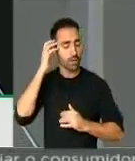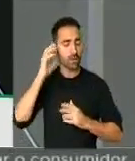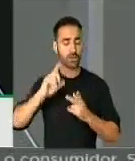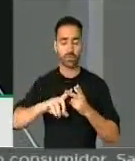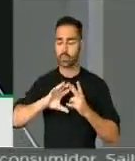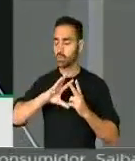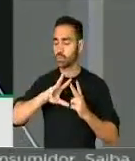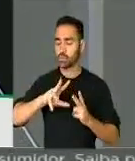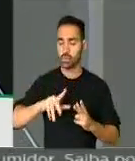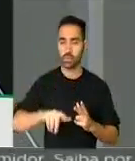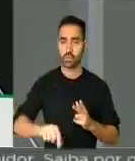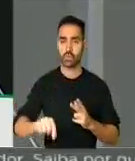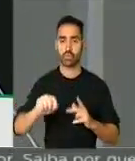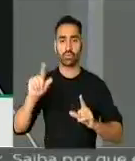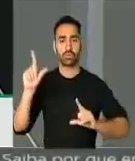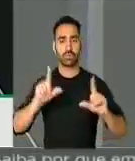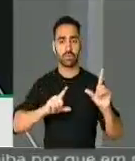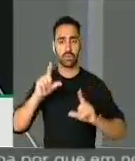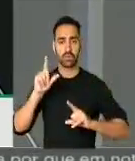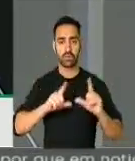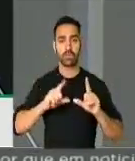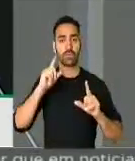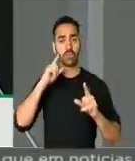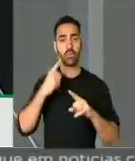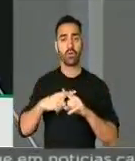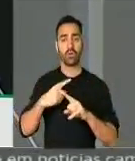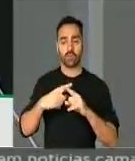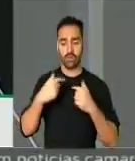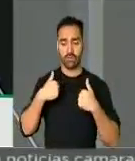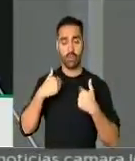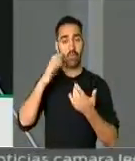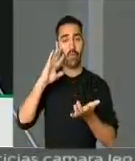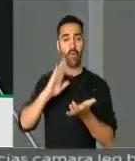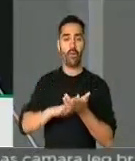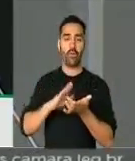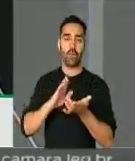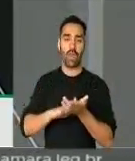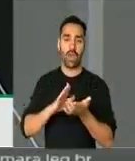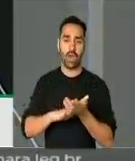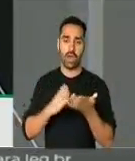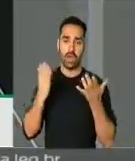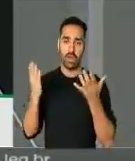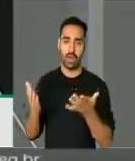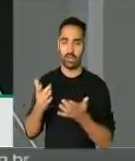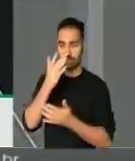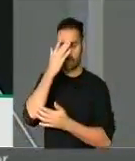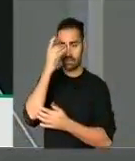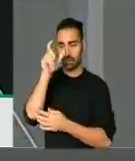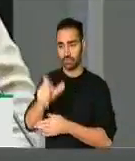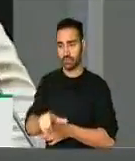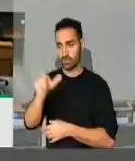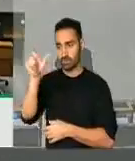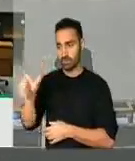e divulgação por esta homenagem que presto democraticamente aos artistas.